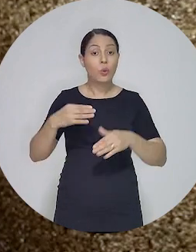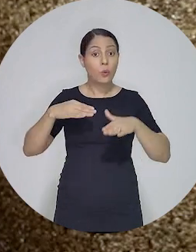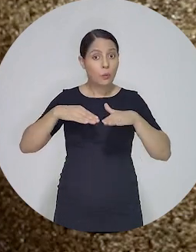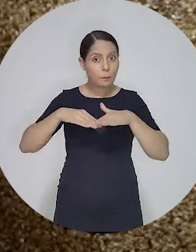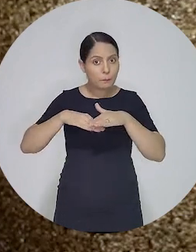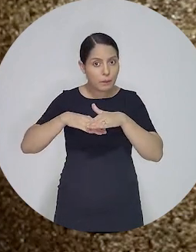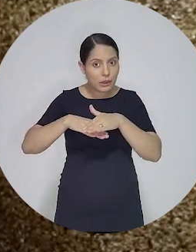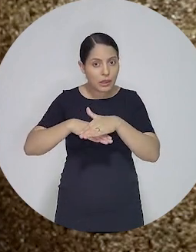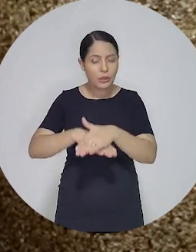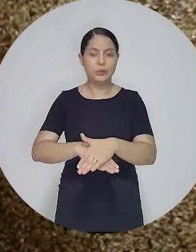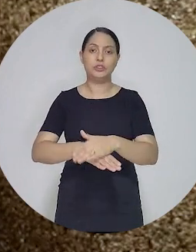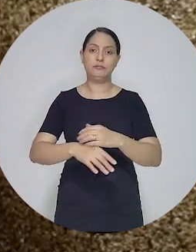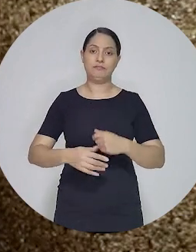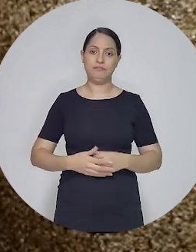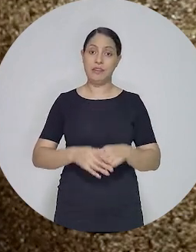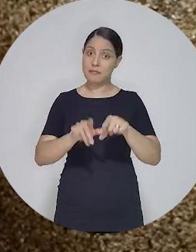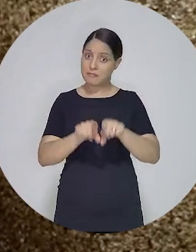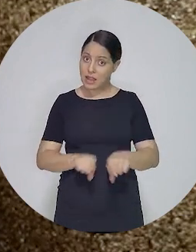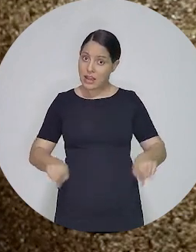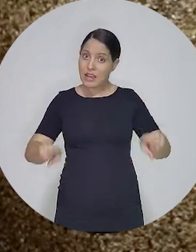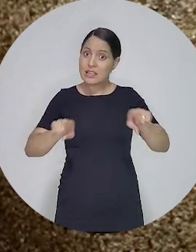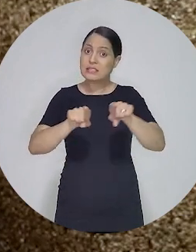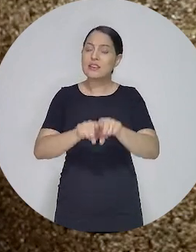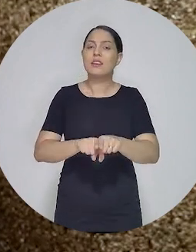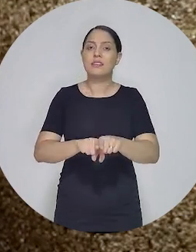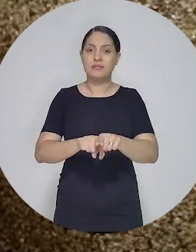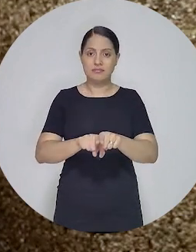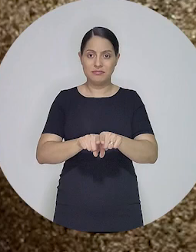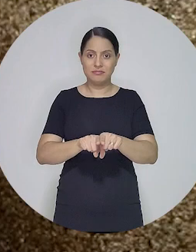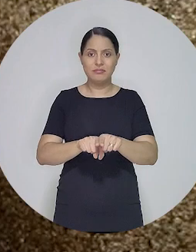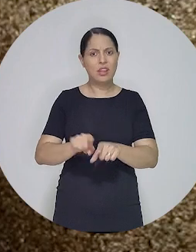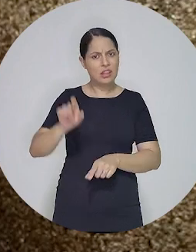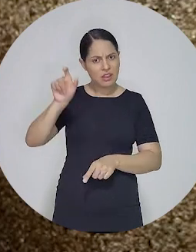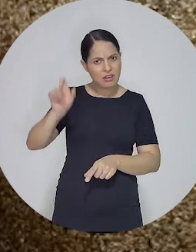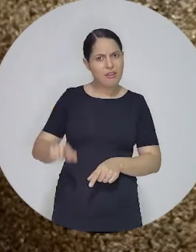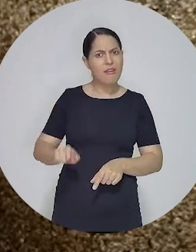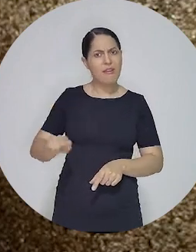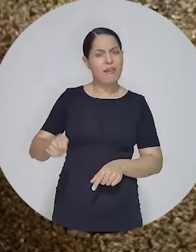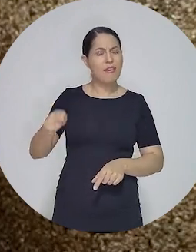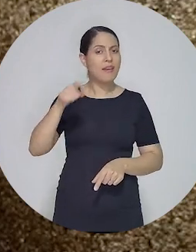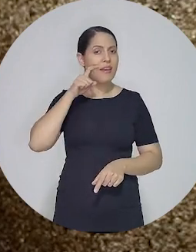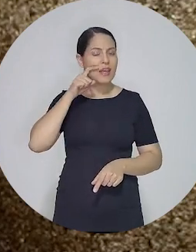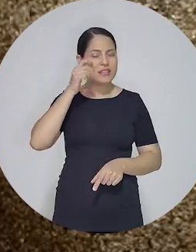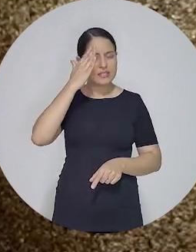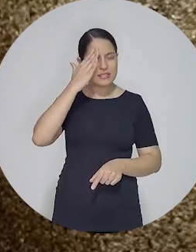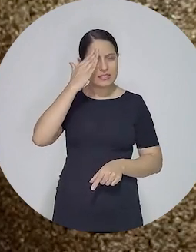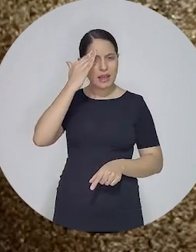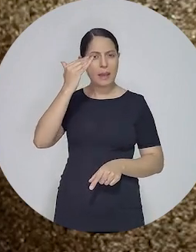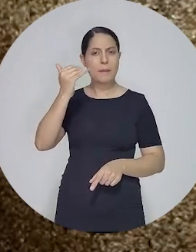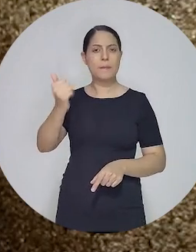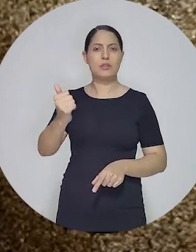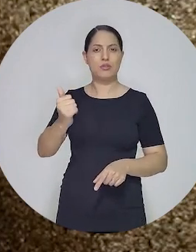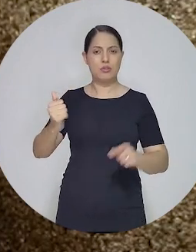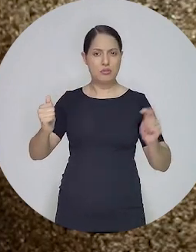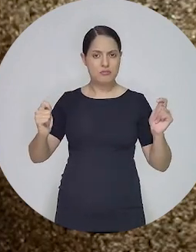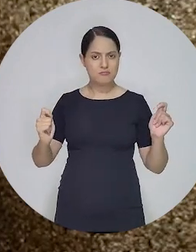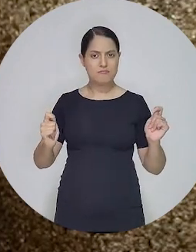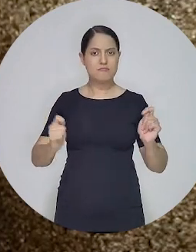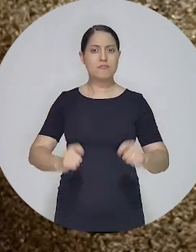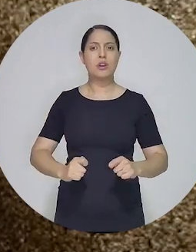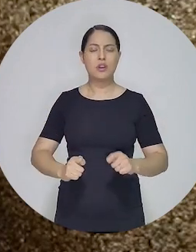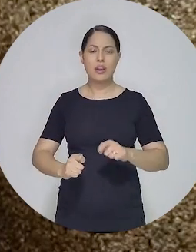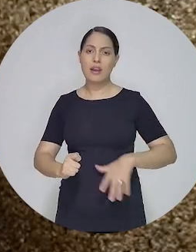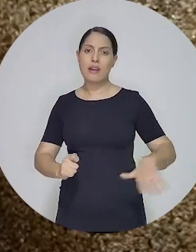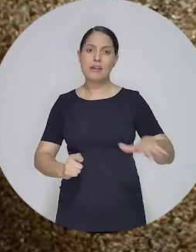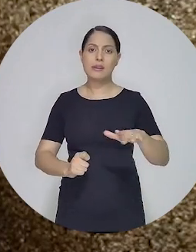mais humilde, parceiro e que administrava com sabedoria